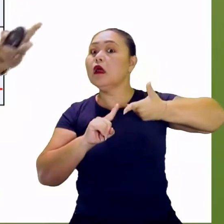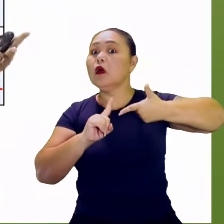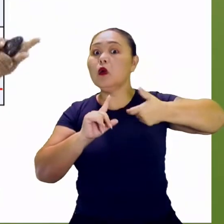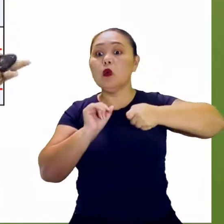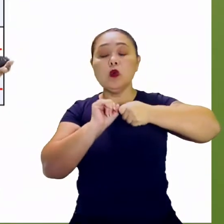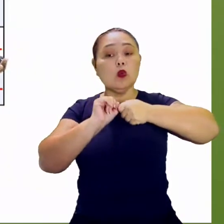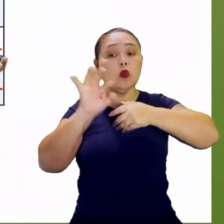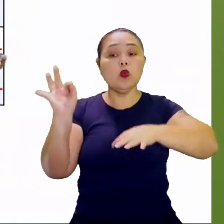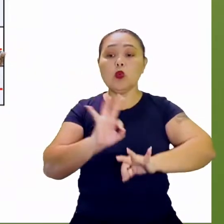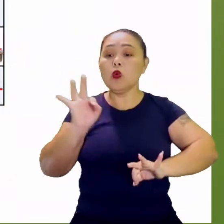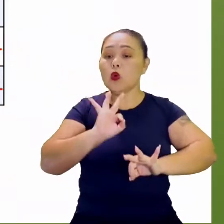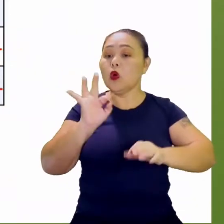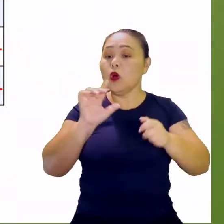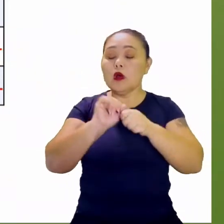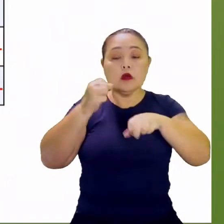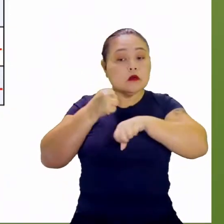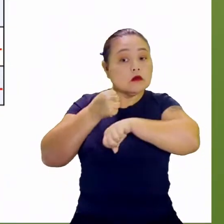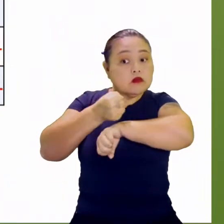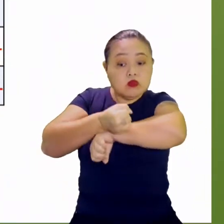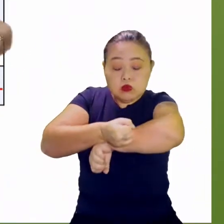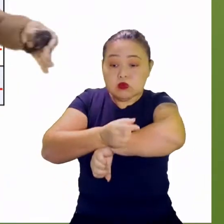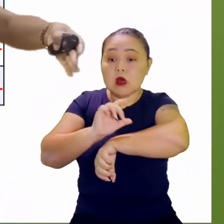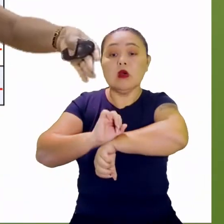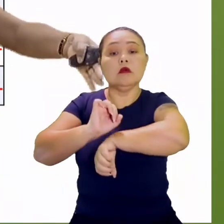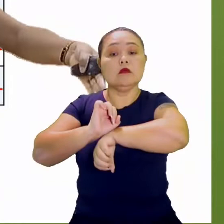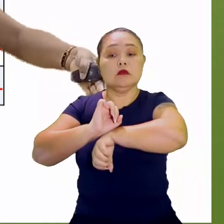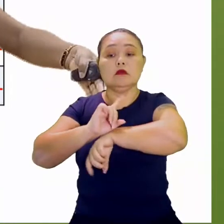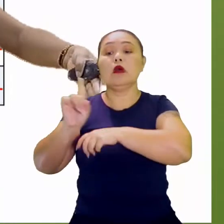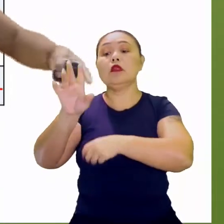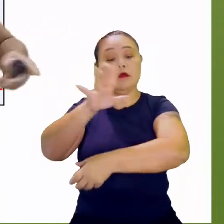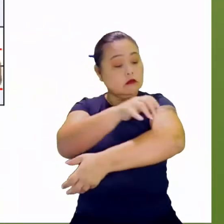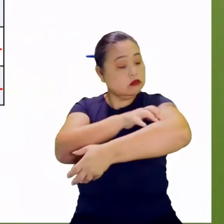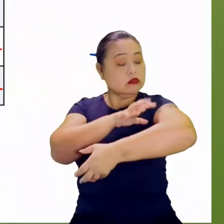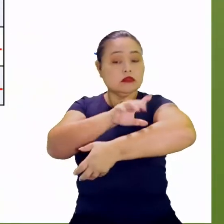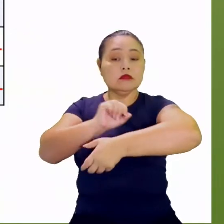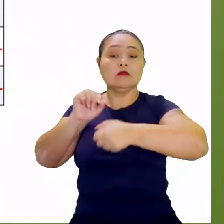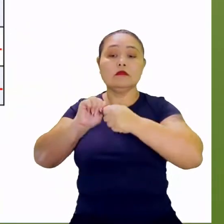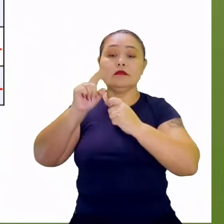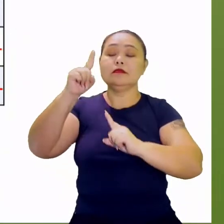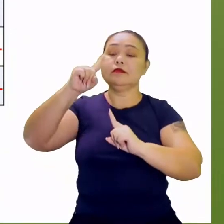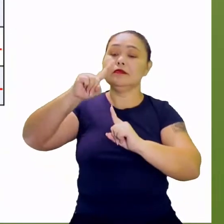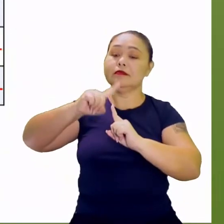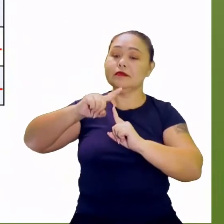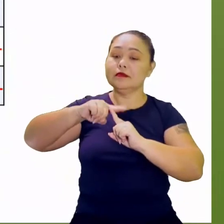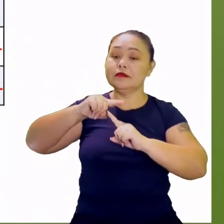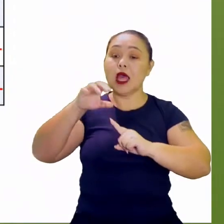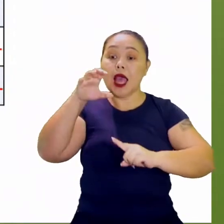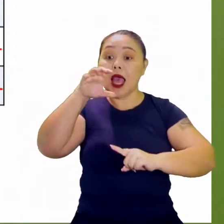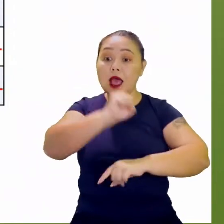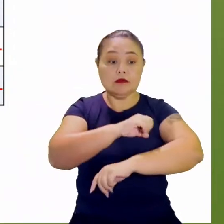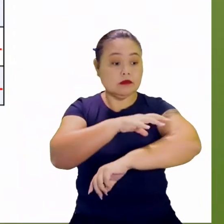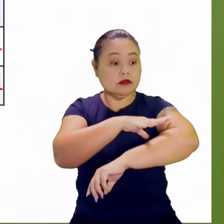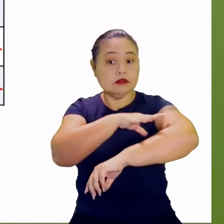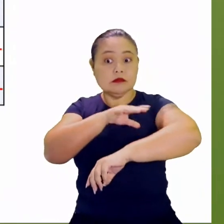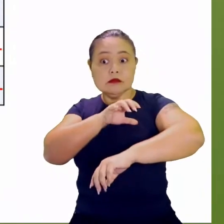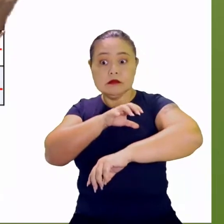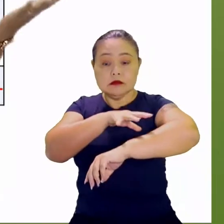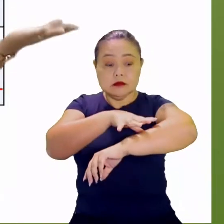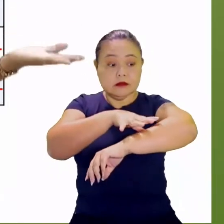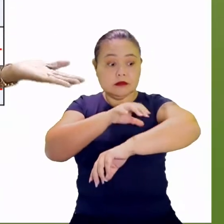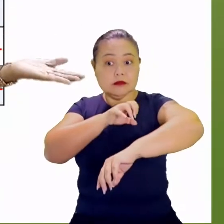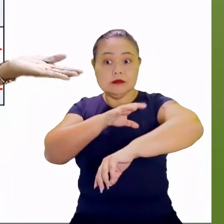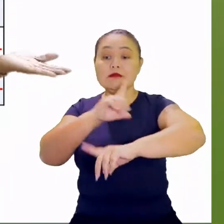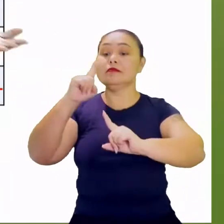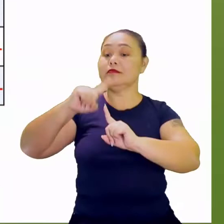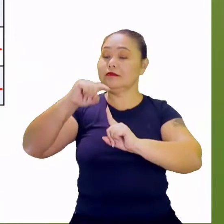totalmente anaeróbio, professora. Então, a fibra que ele vai utilizar são as fibras de contração rápida. São as fibras do